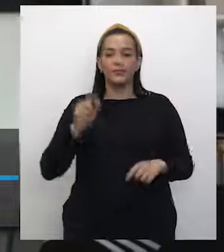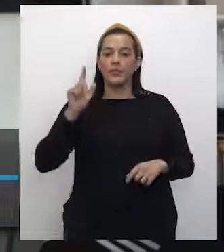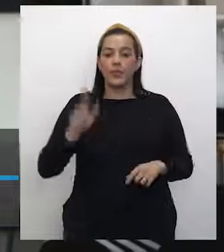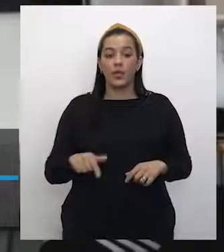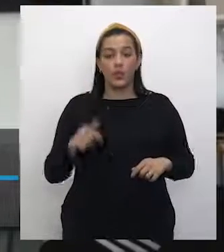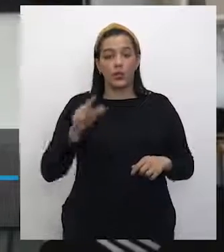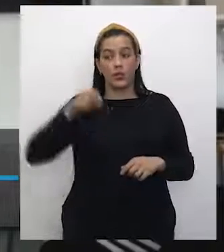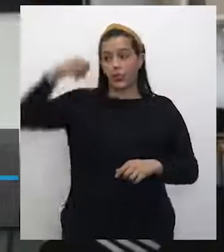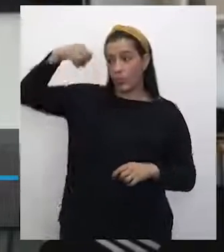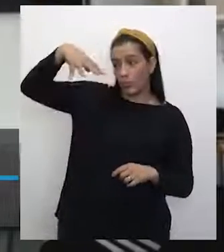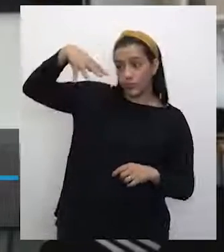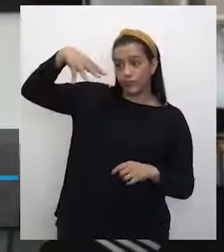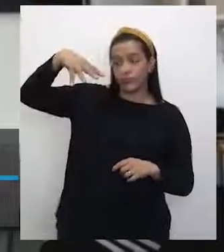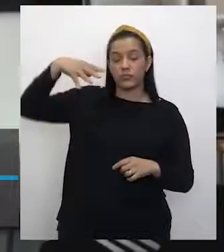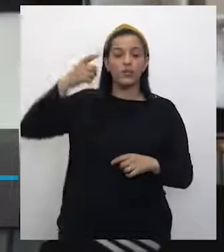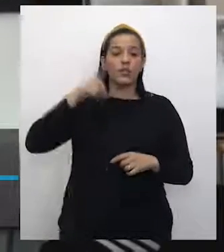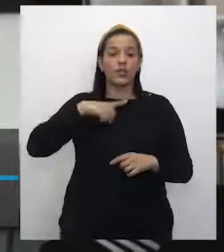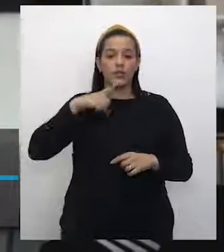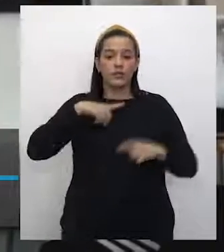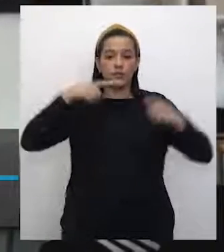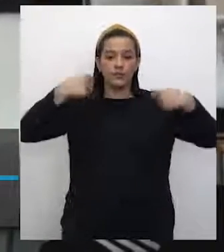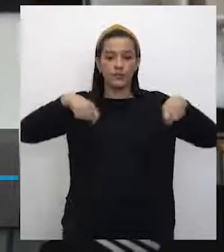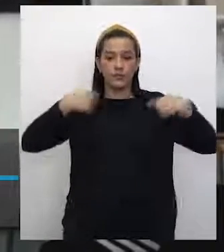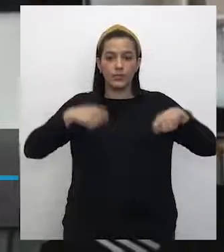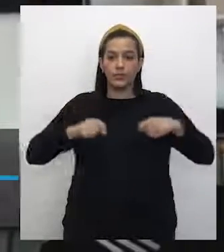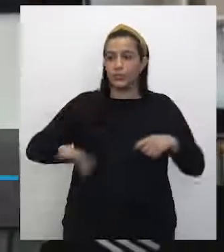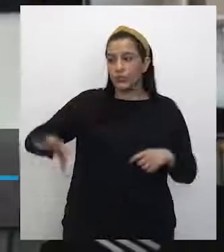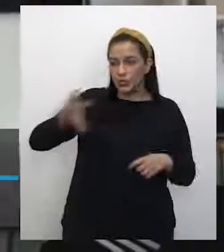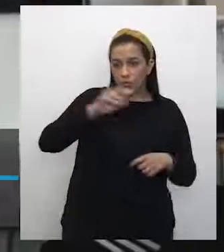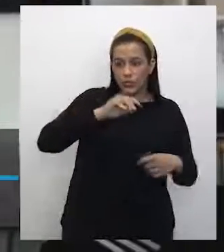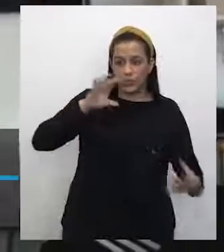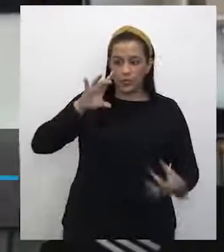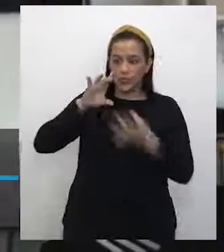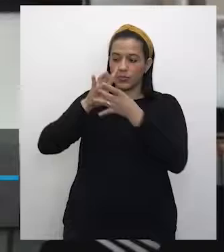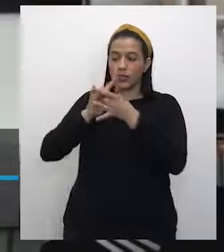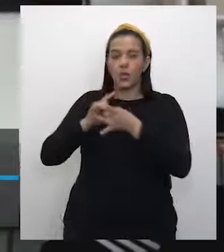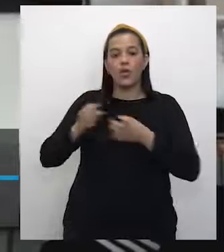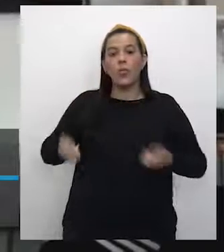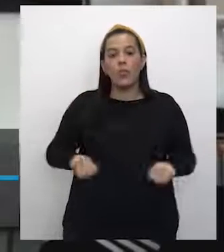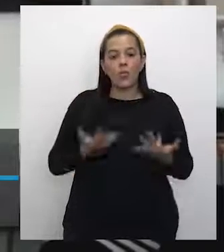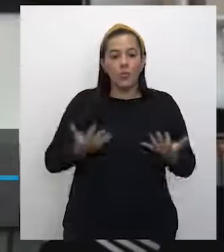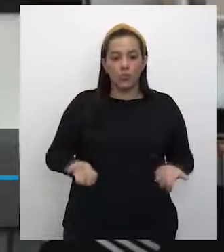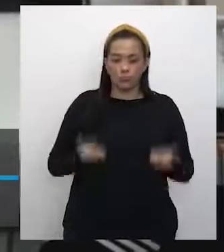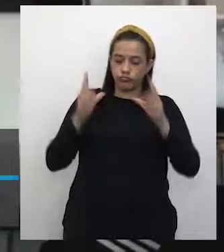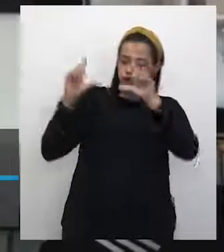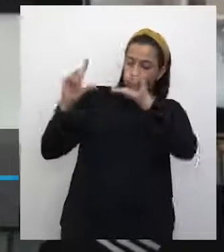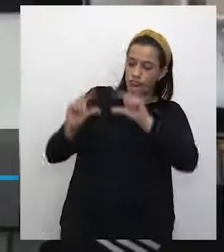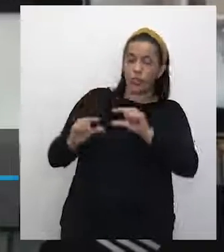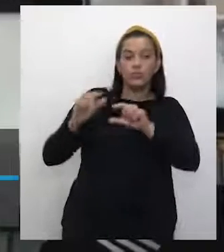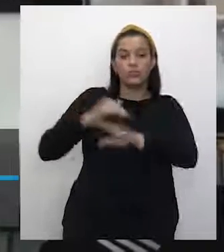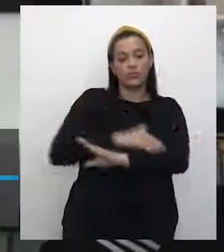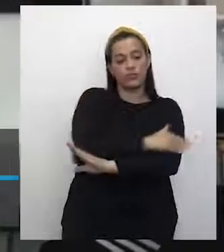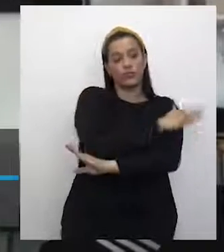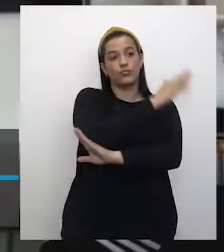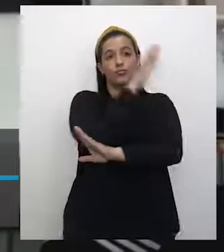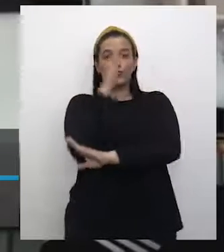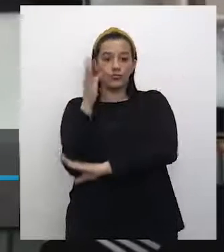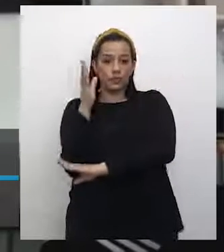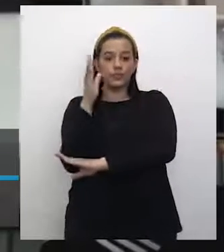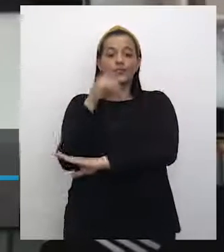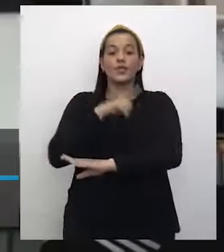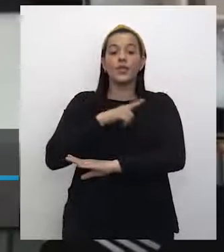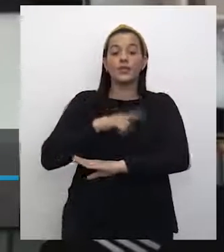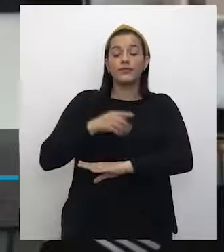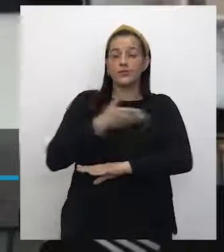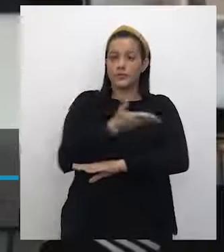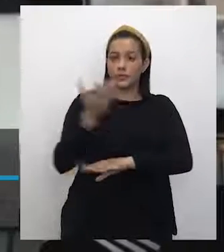alívio, né, da energia fotovoltaica para o gasto de energia durante o dia, né? Porque quanto mais